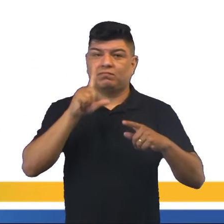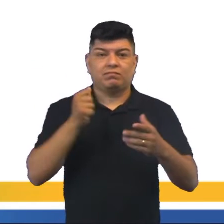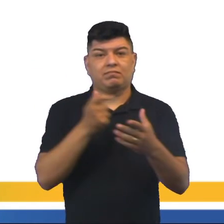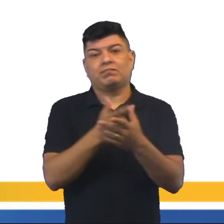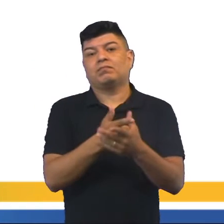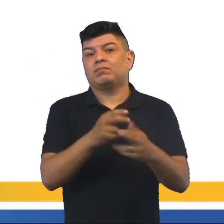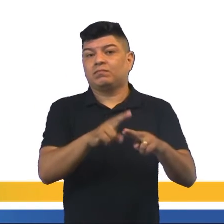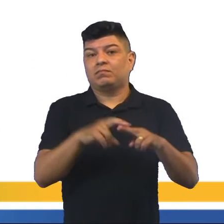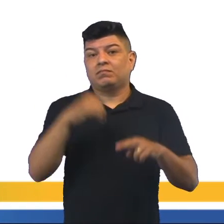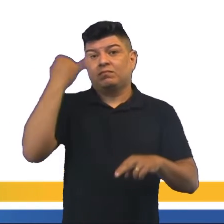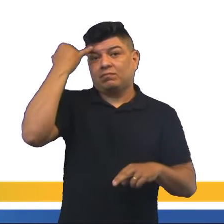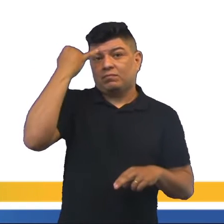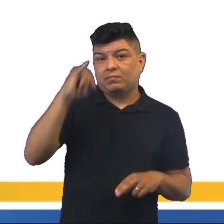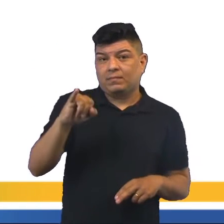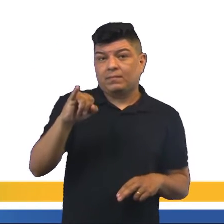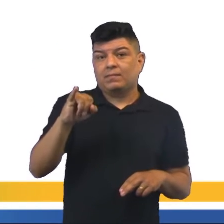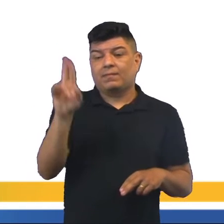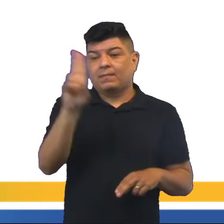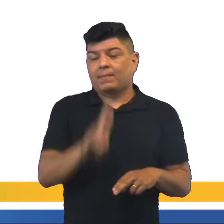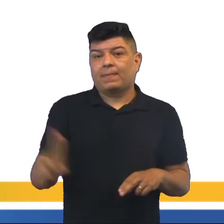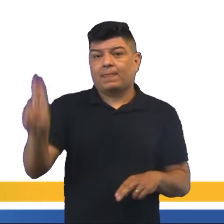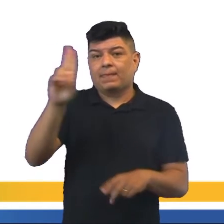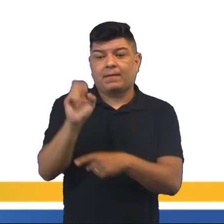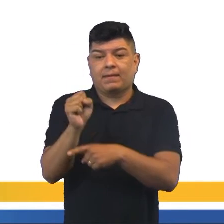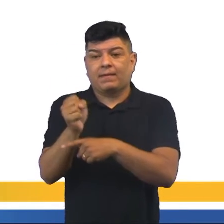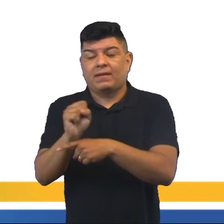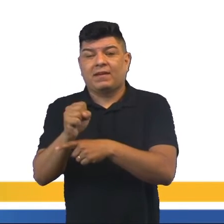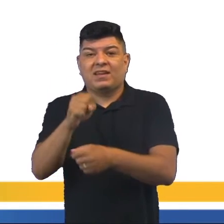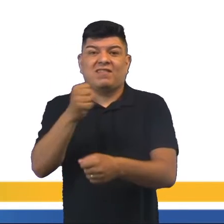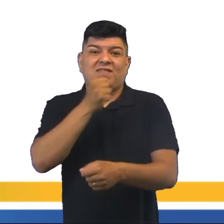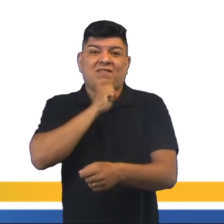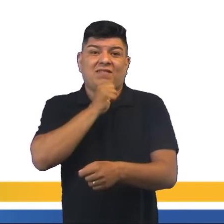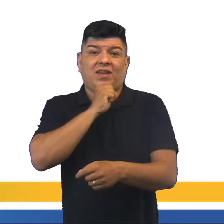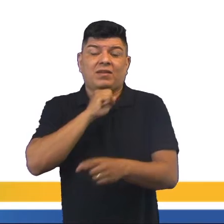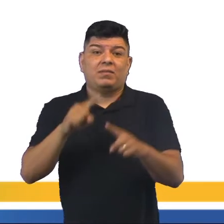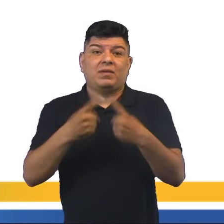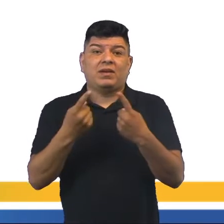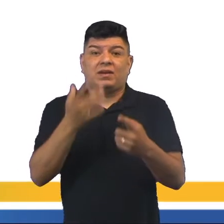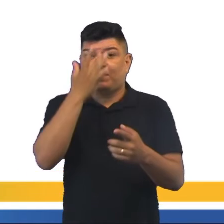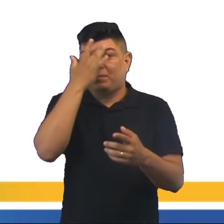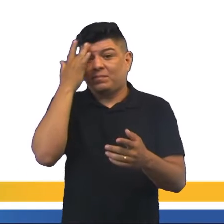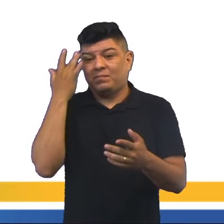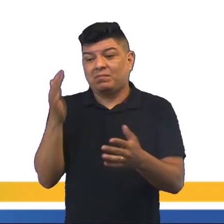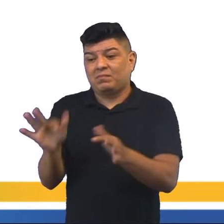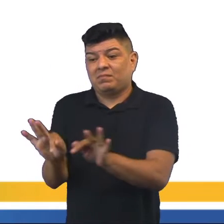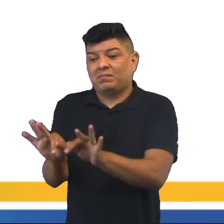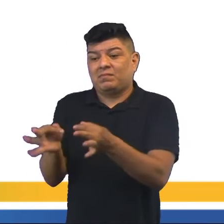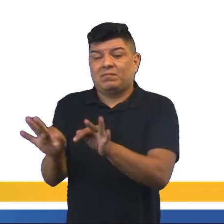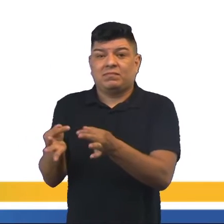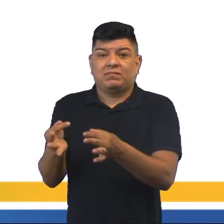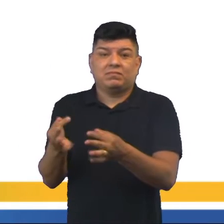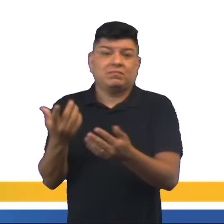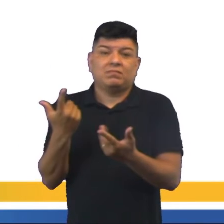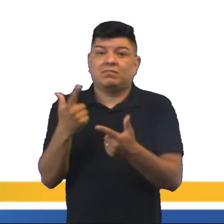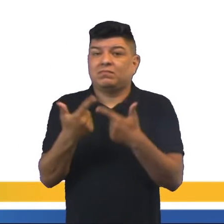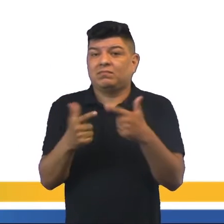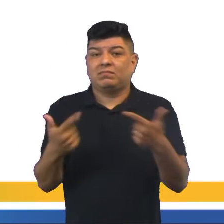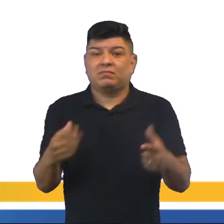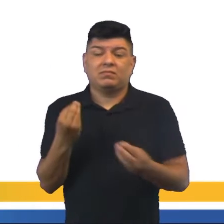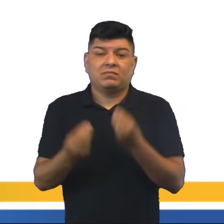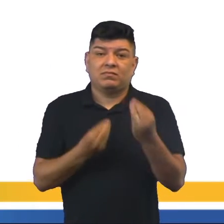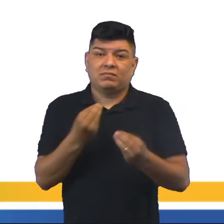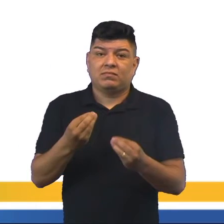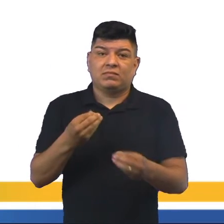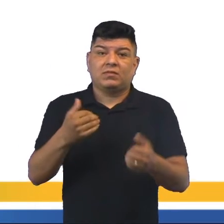Aí querem criar ideias de não utilizar automóveis velhos, mas o pobre não pode comprar um novo, né? Tira os ônibus velhos de circulação, que já resolve